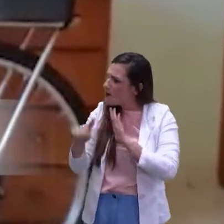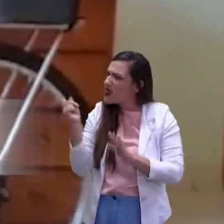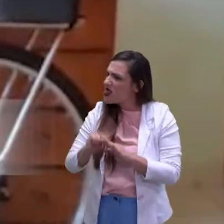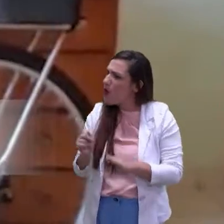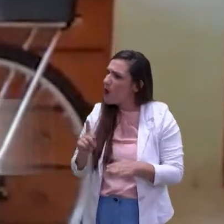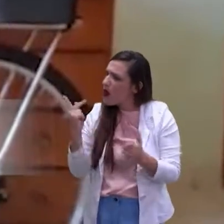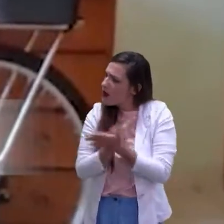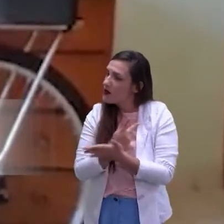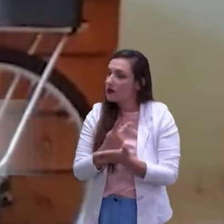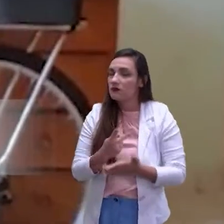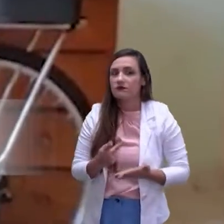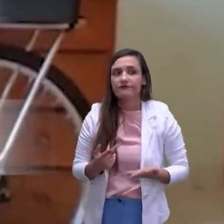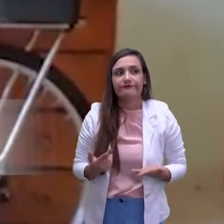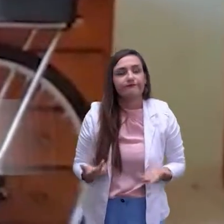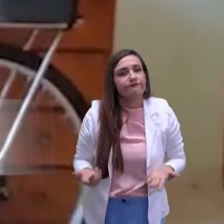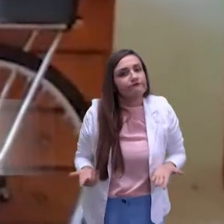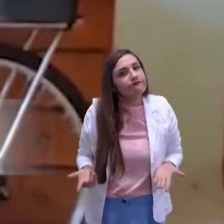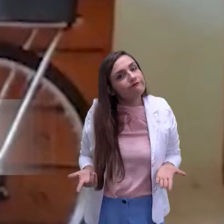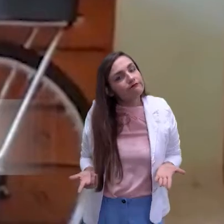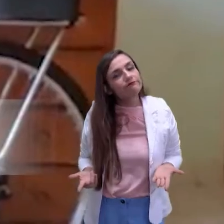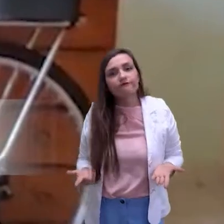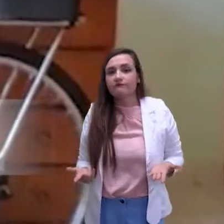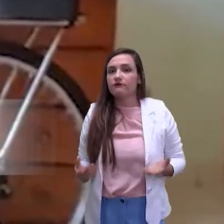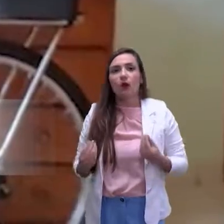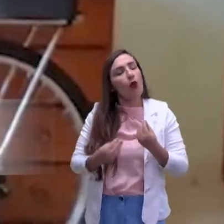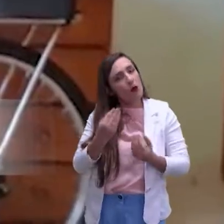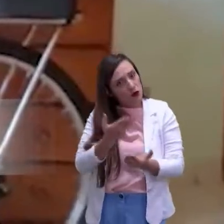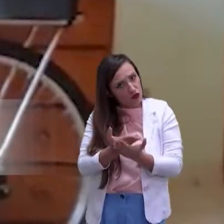bem-vindos. Então,